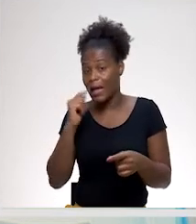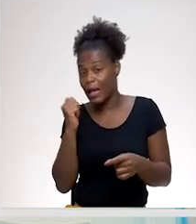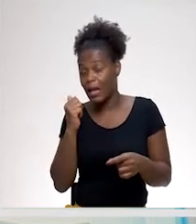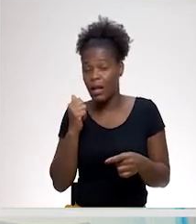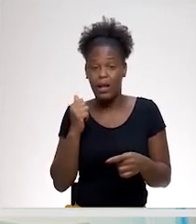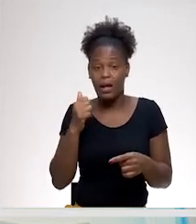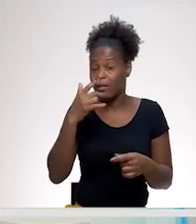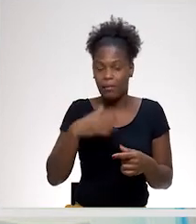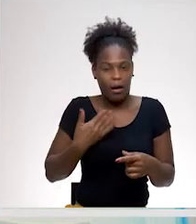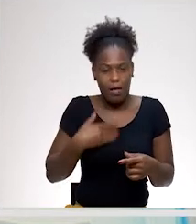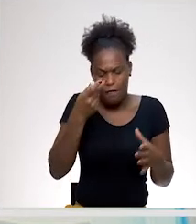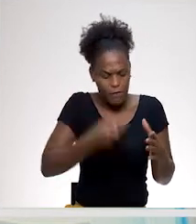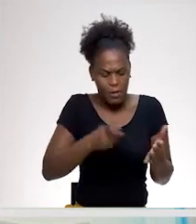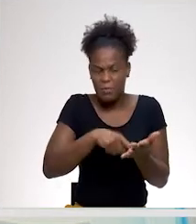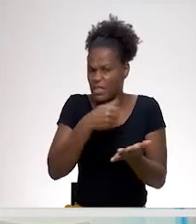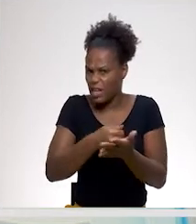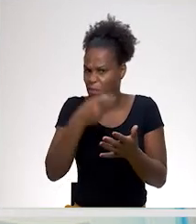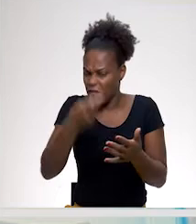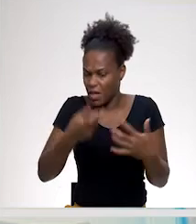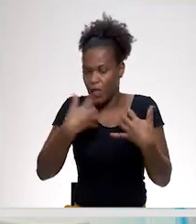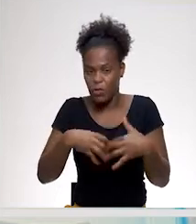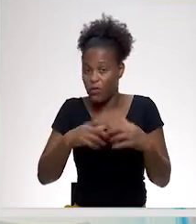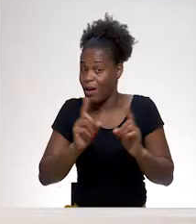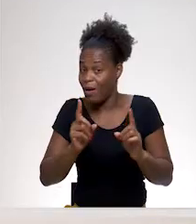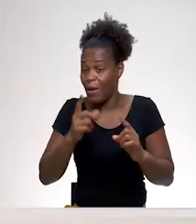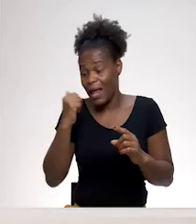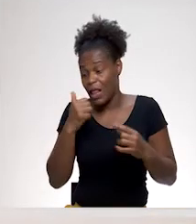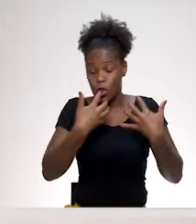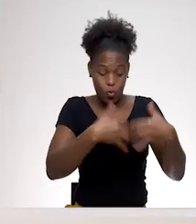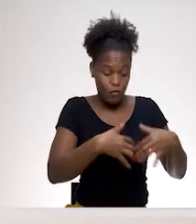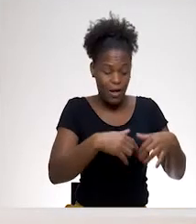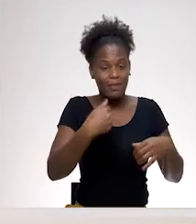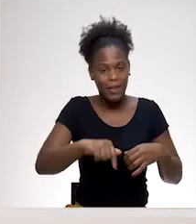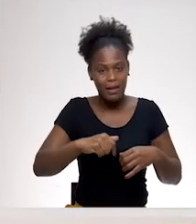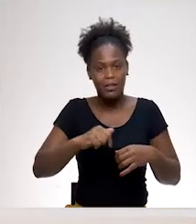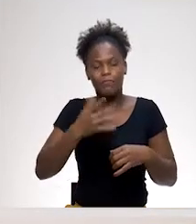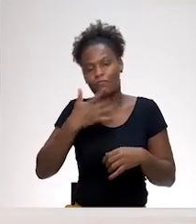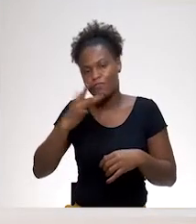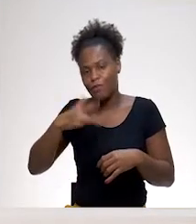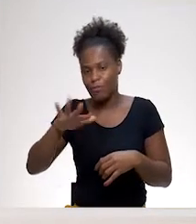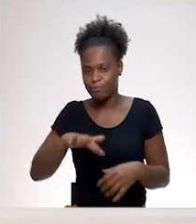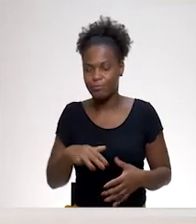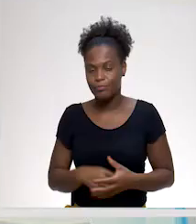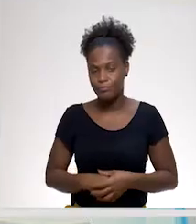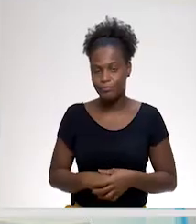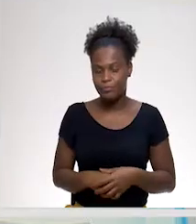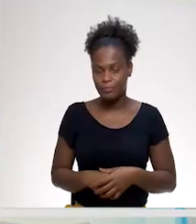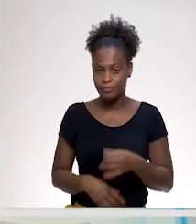porque Descartes não tem a intenção de permanecer na dúvida. Ele duvida de uma forma